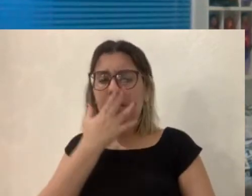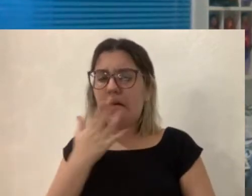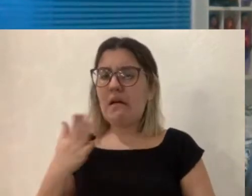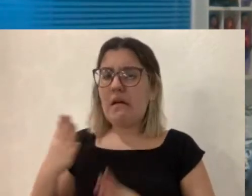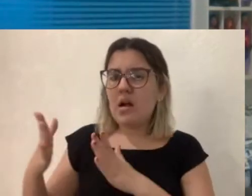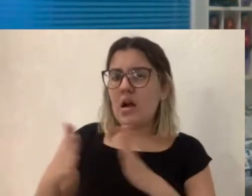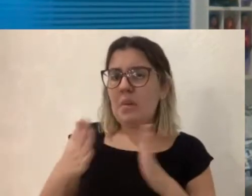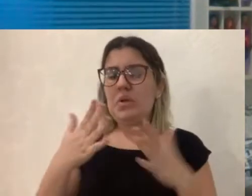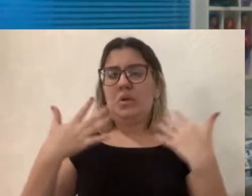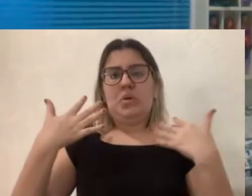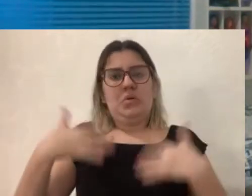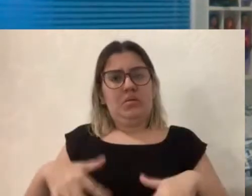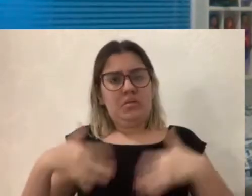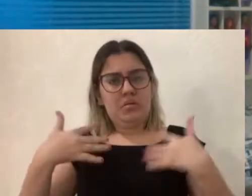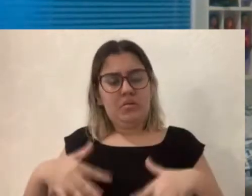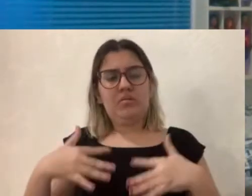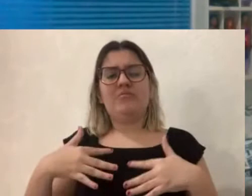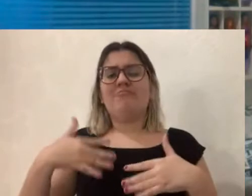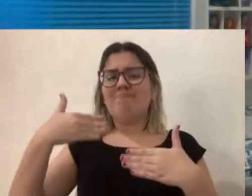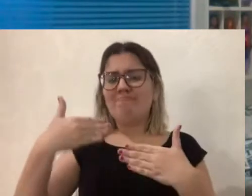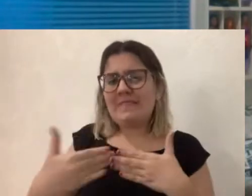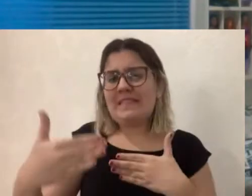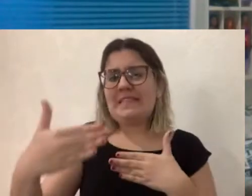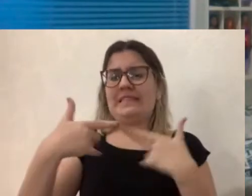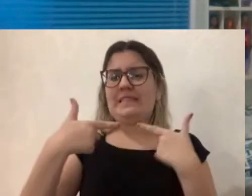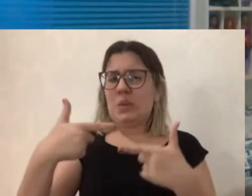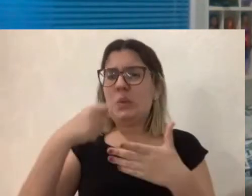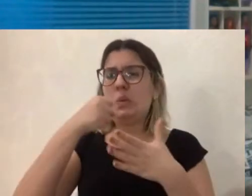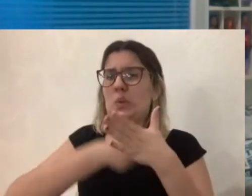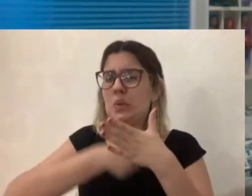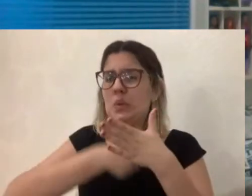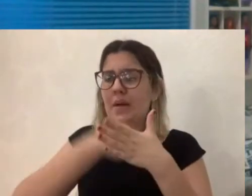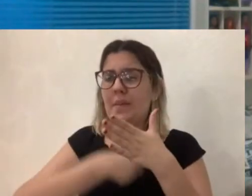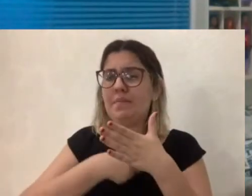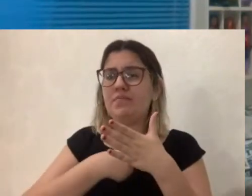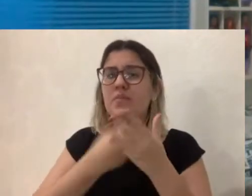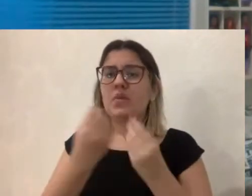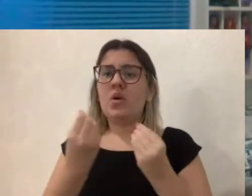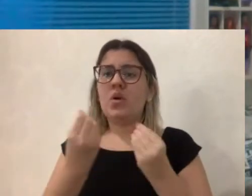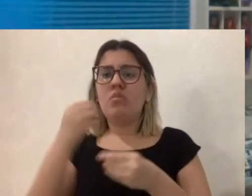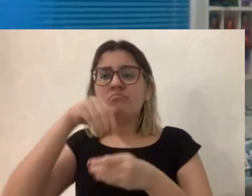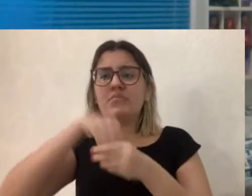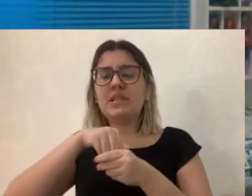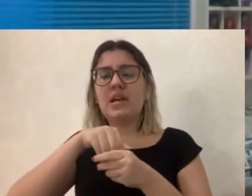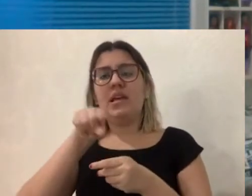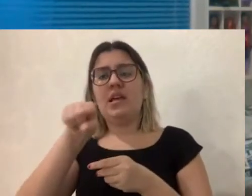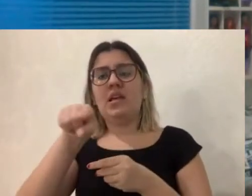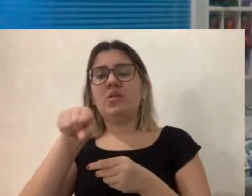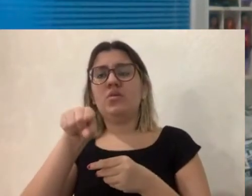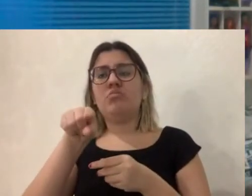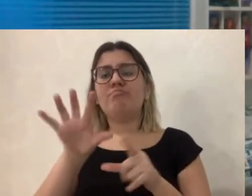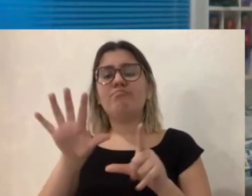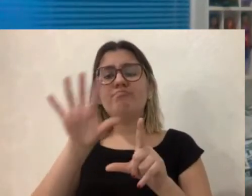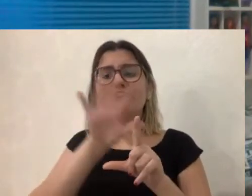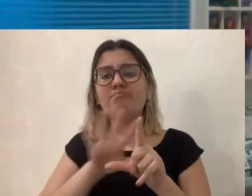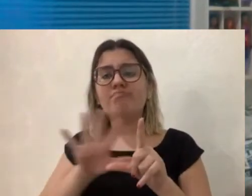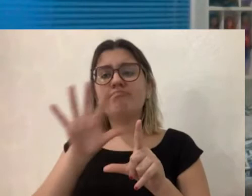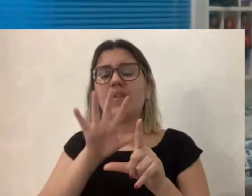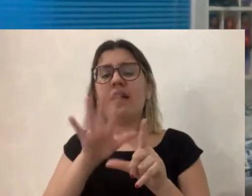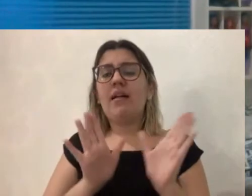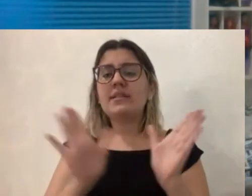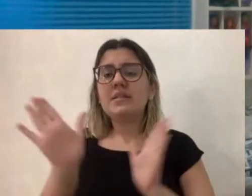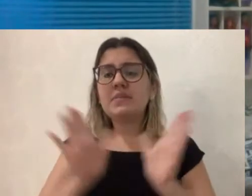aí, dentro desse espectro, né? O quanto a acessibilidade pode